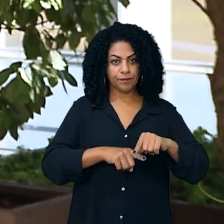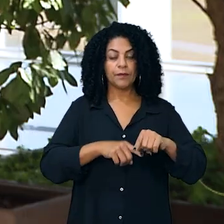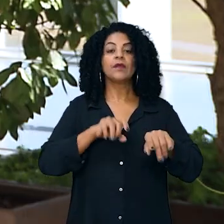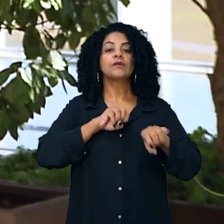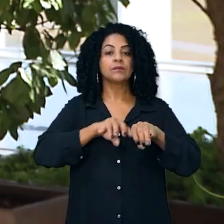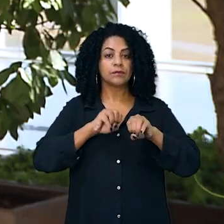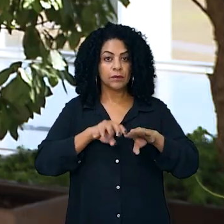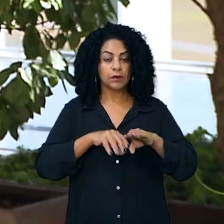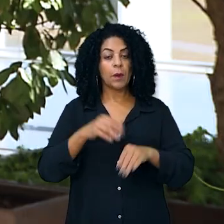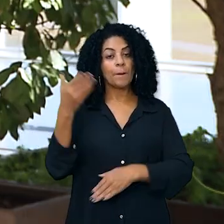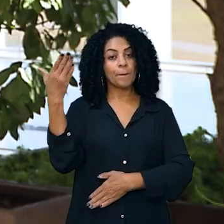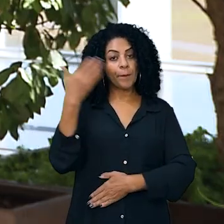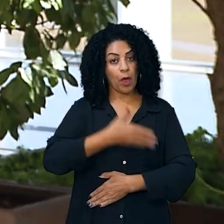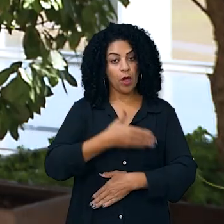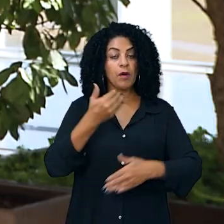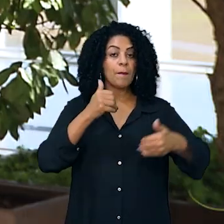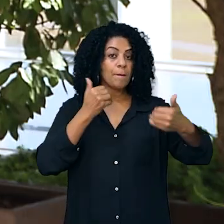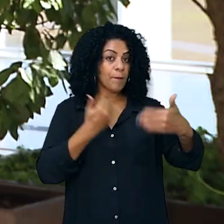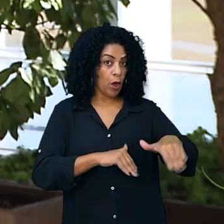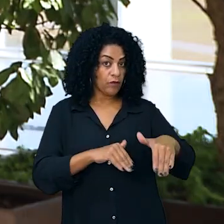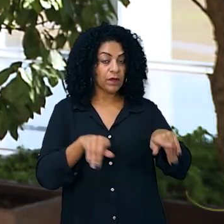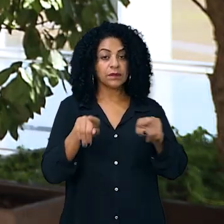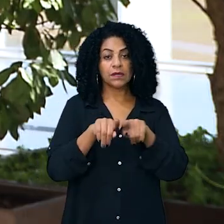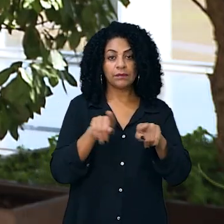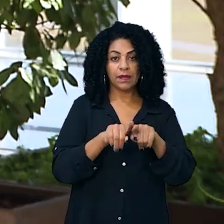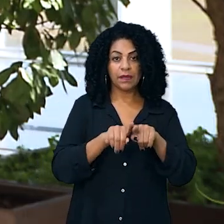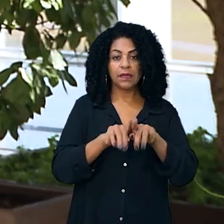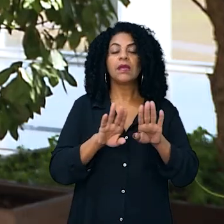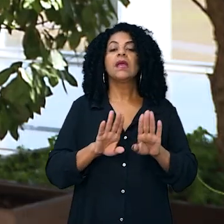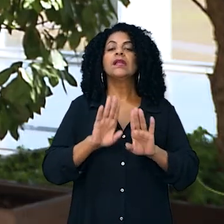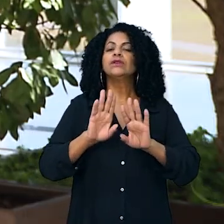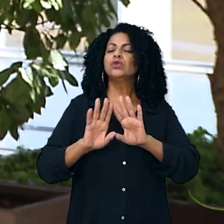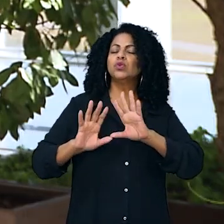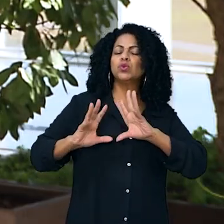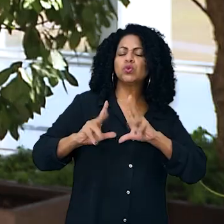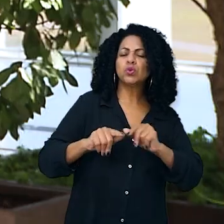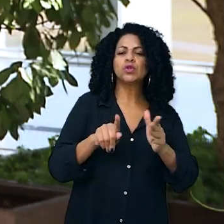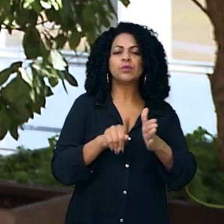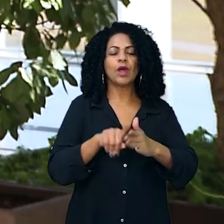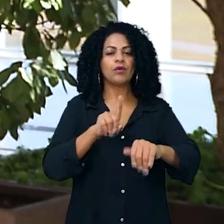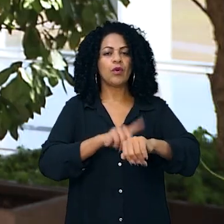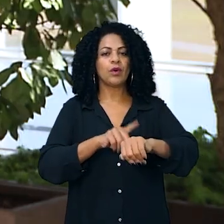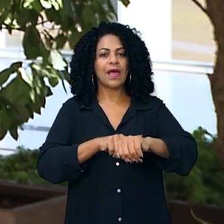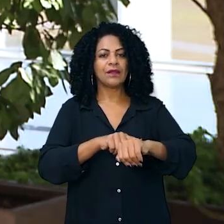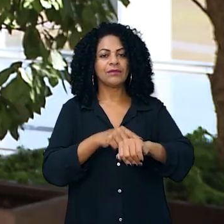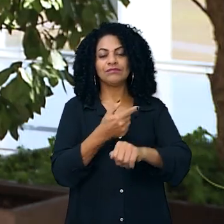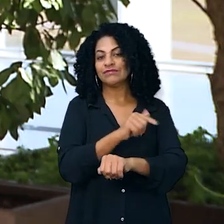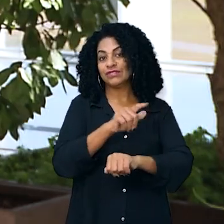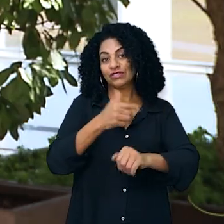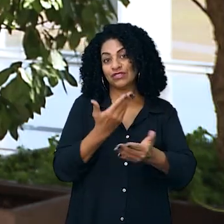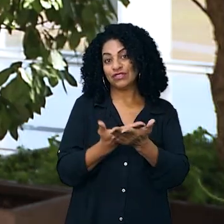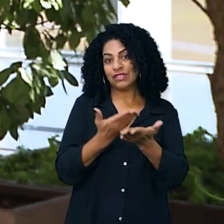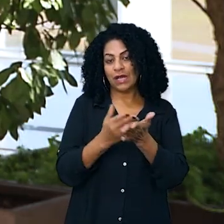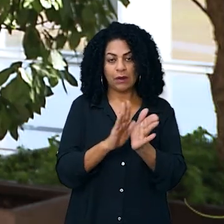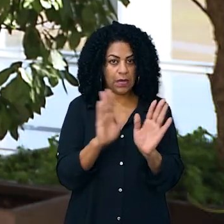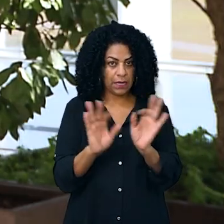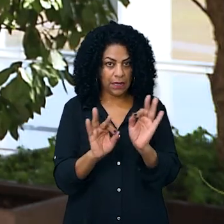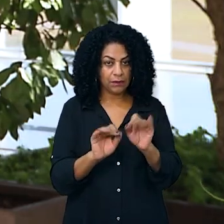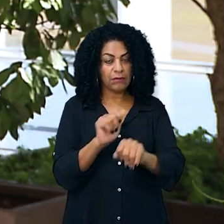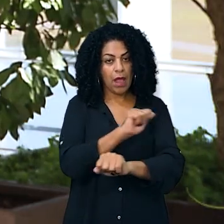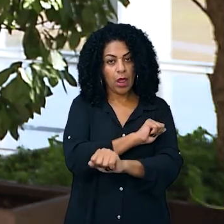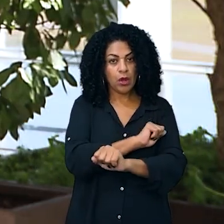provas e exercícios. Tudo fora do horário de aula. Além disso, havia interação com alunos no atendimento de